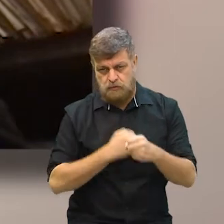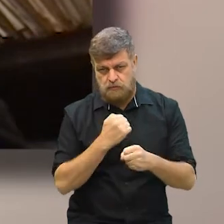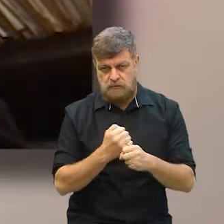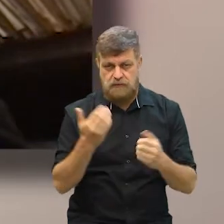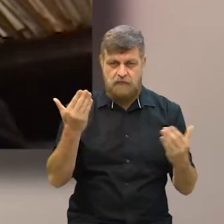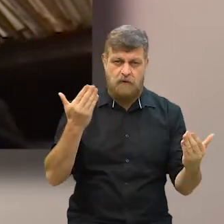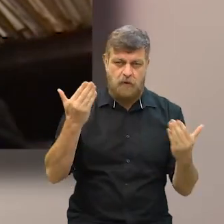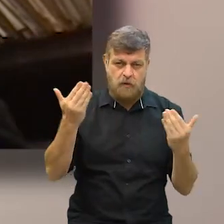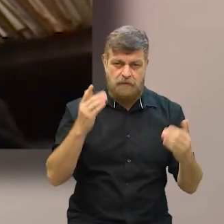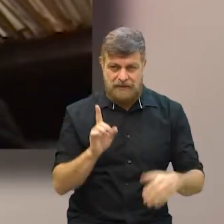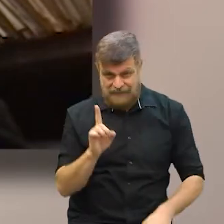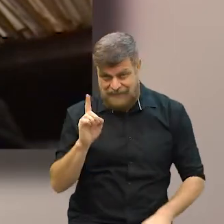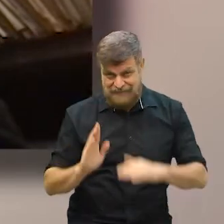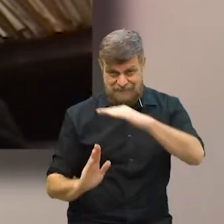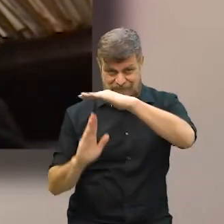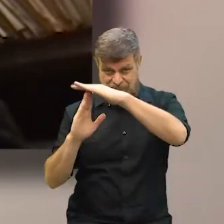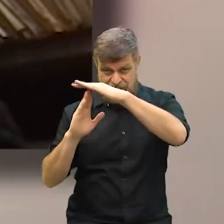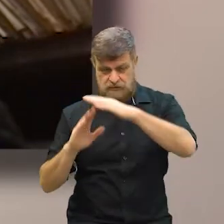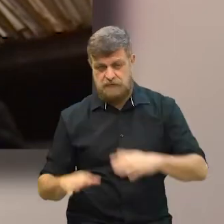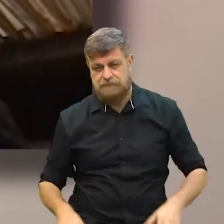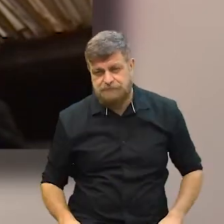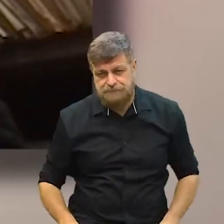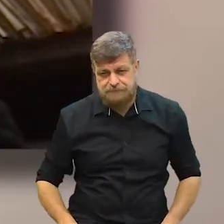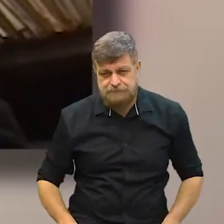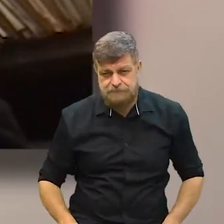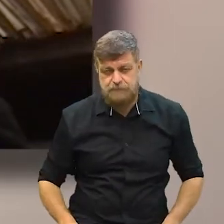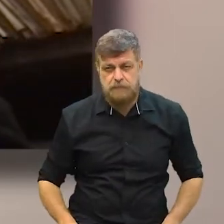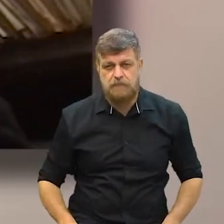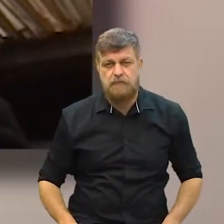que naquela época.